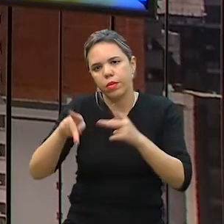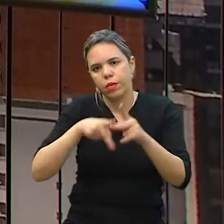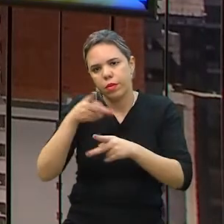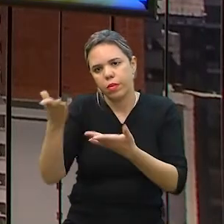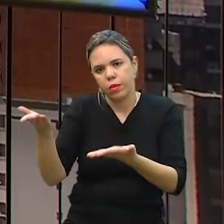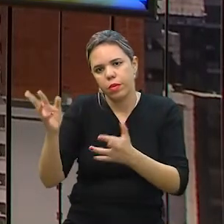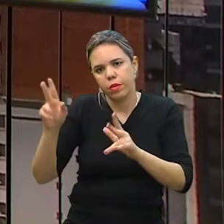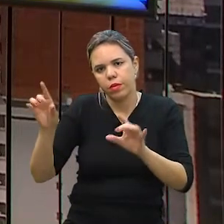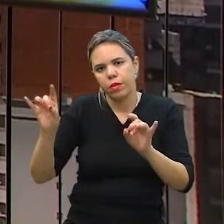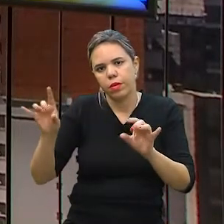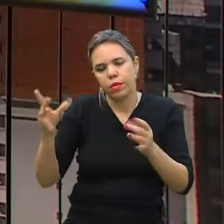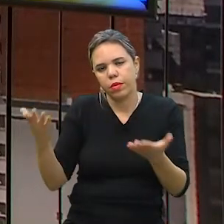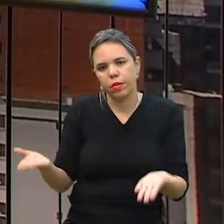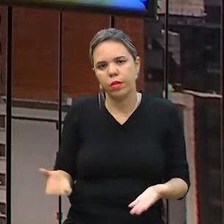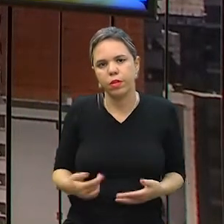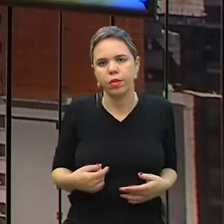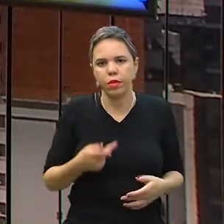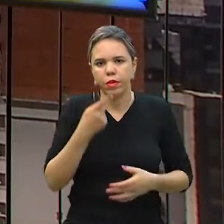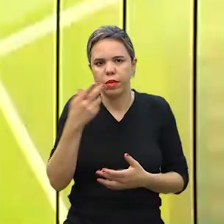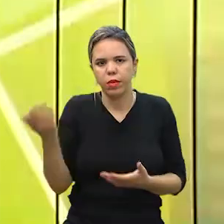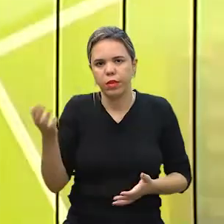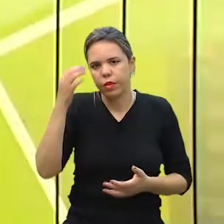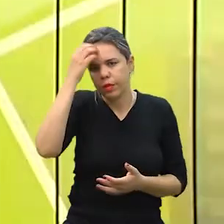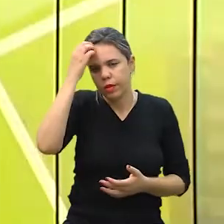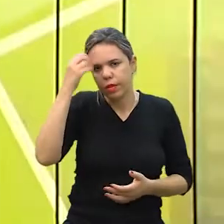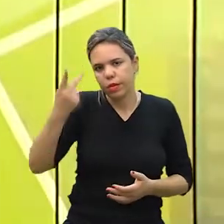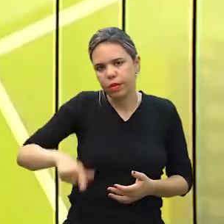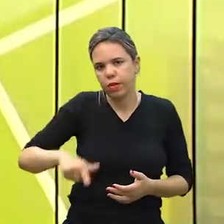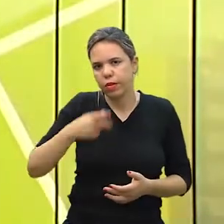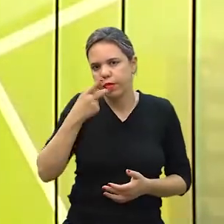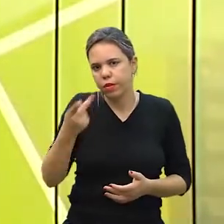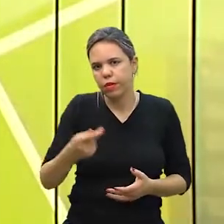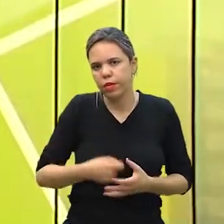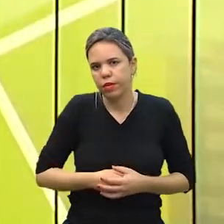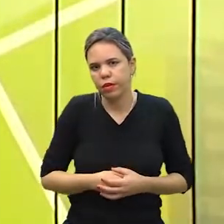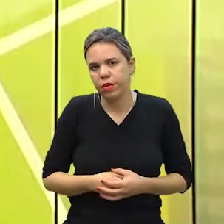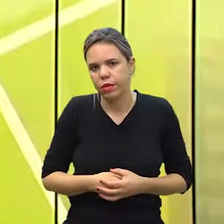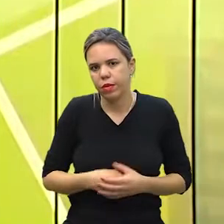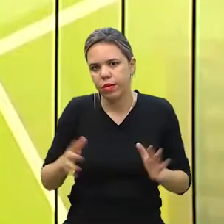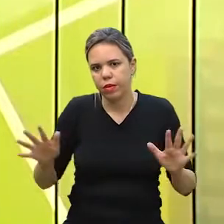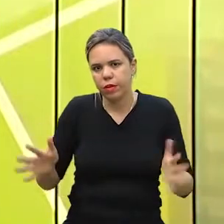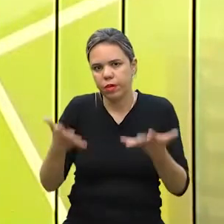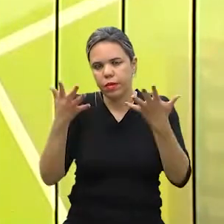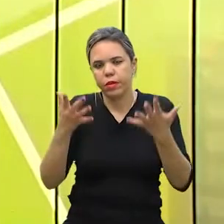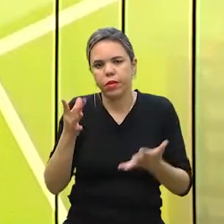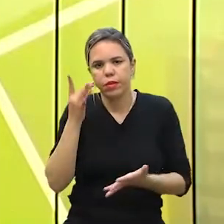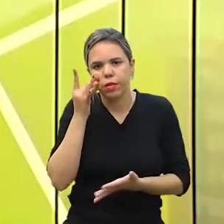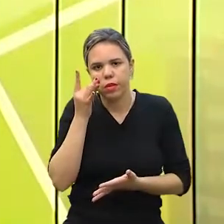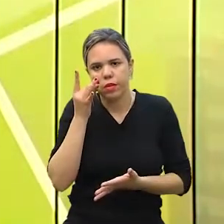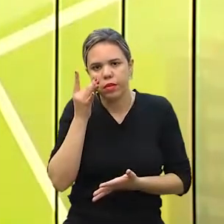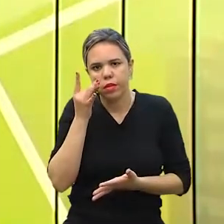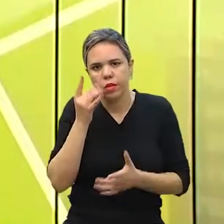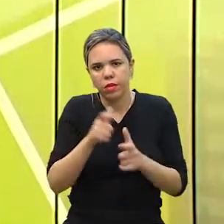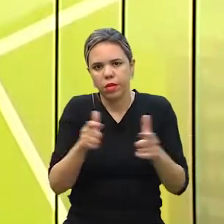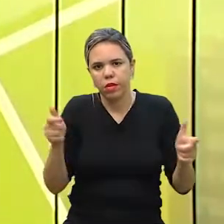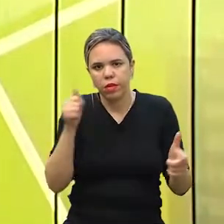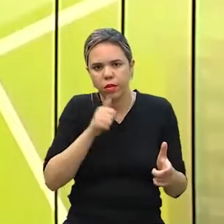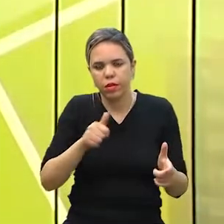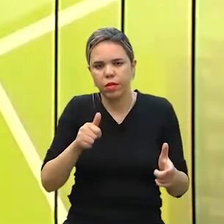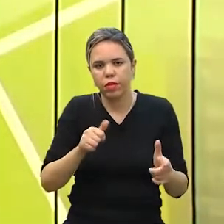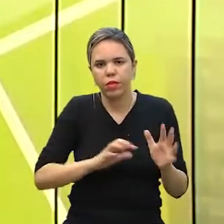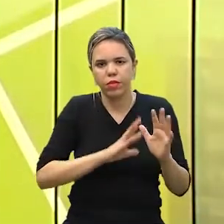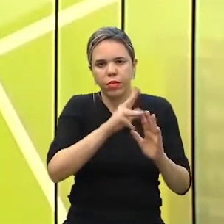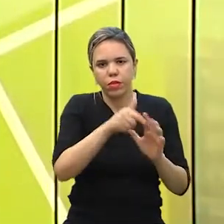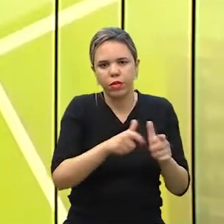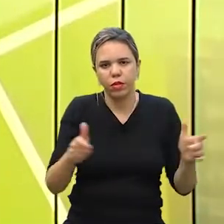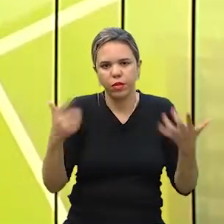tão diferentes. Aliás, eu vou aqui, de novo, exaltar a presença majoritária das mulheres no Giro